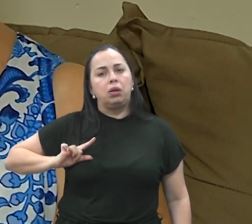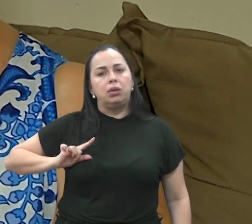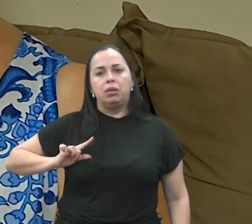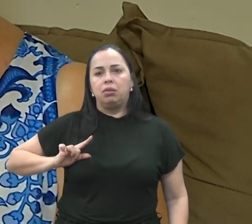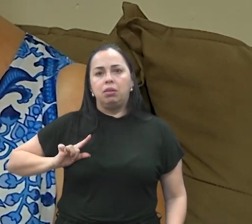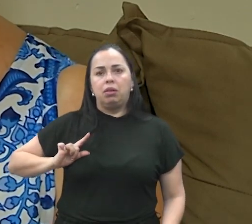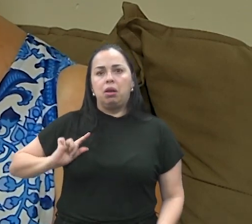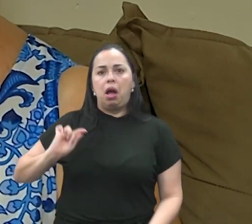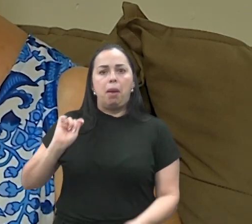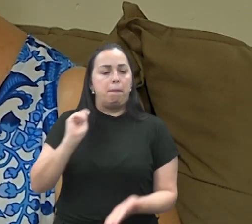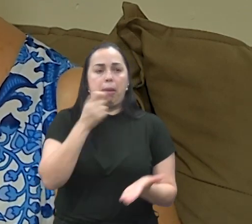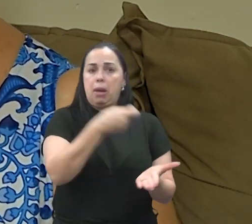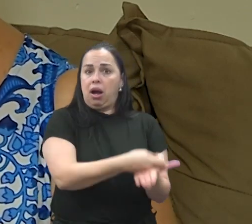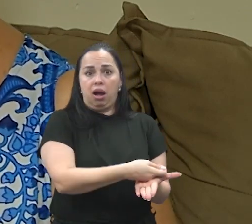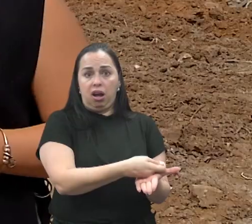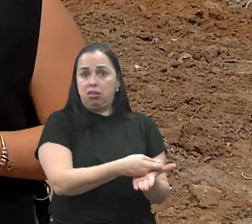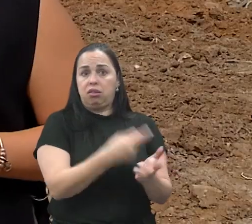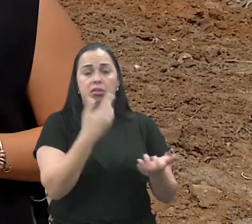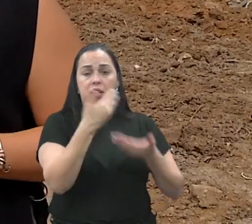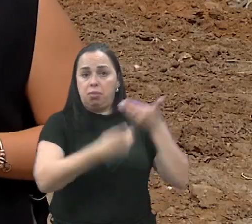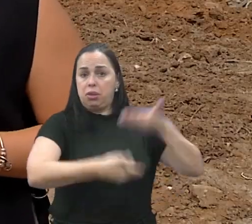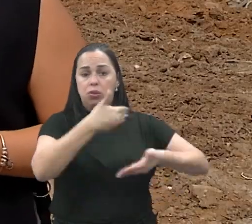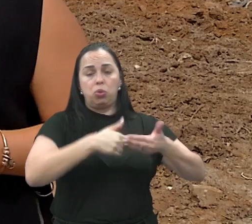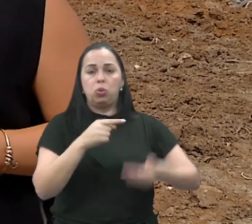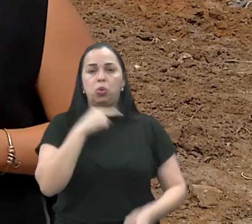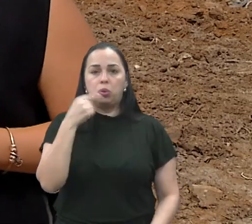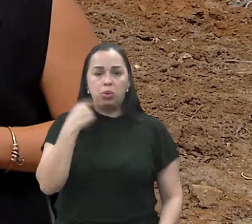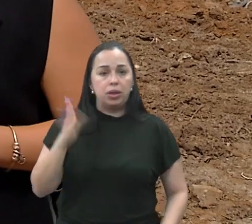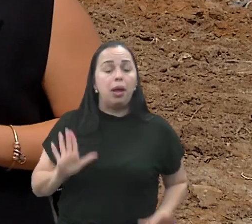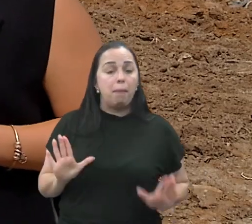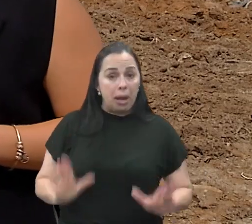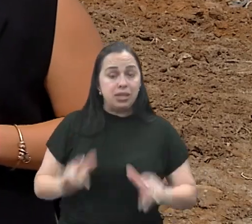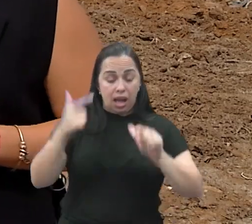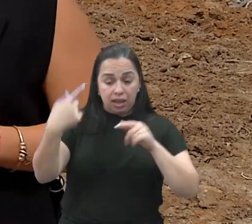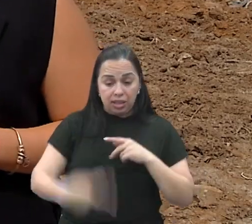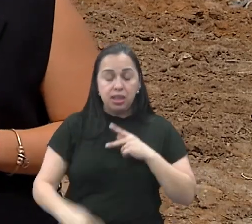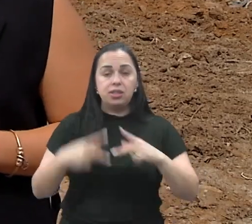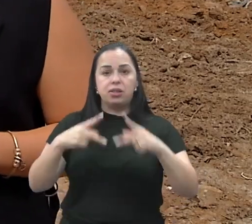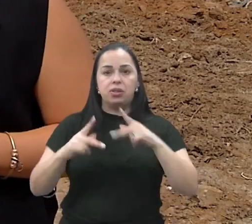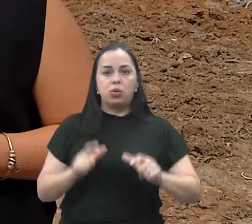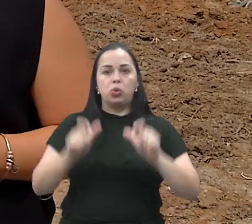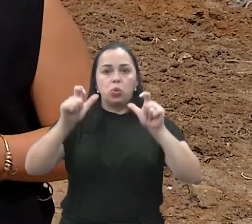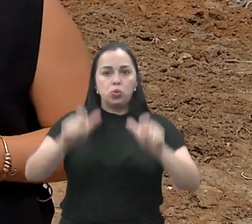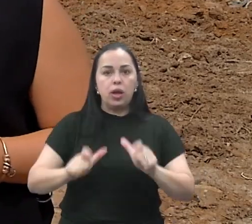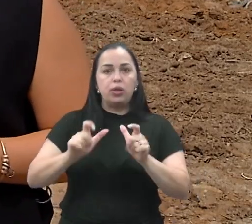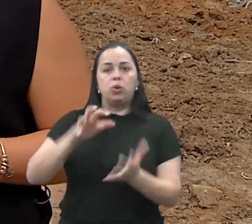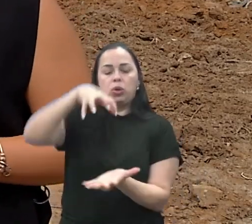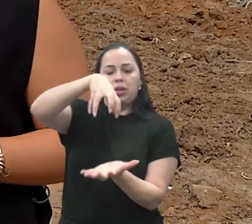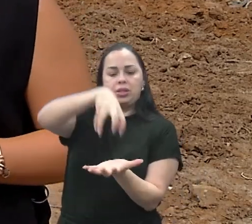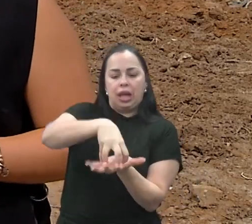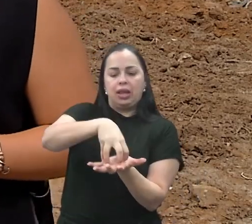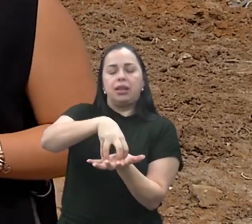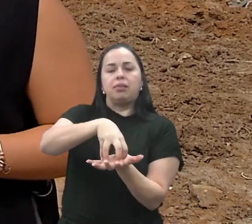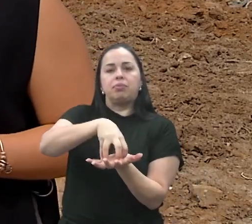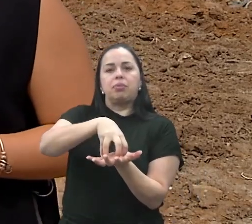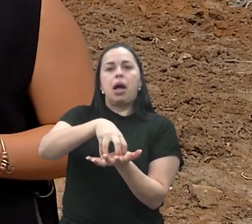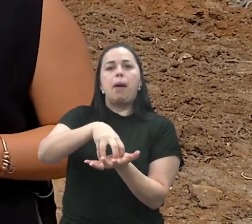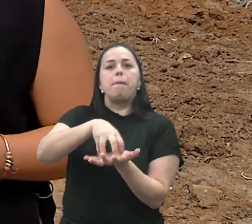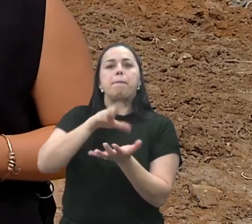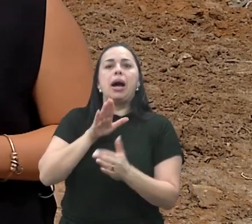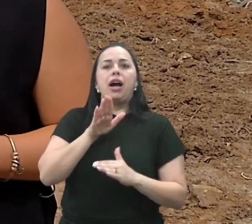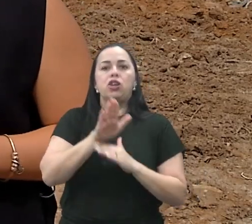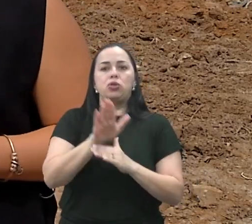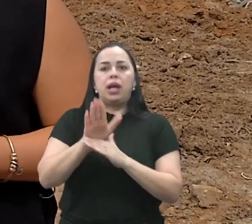e daí não dá para ficar pagando. E em São José dos Campos, a construção de um novo centro especializado em reabilitação vai